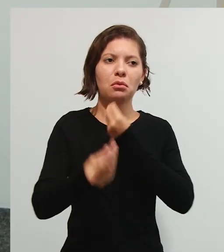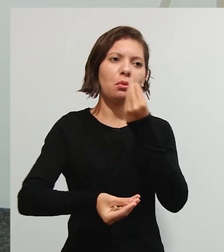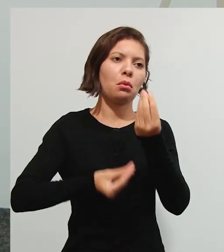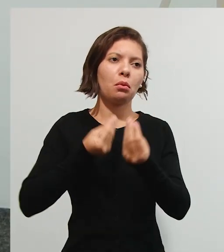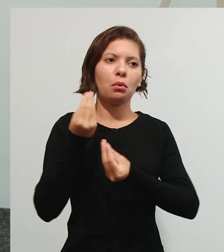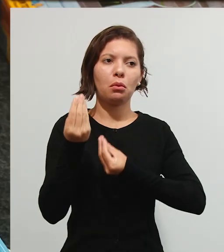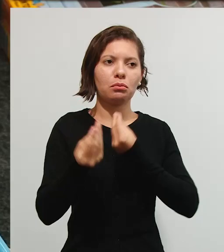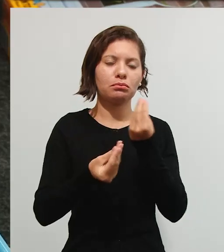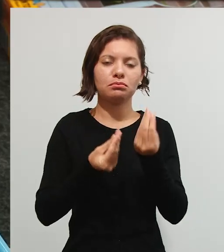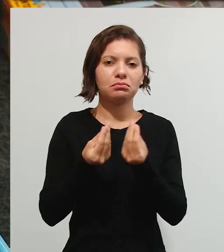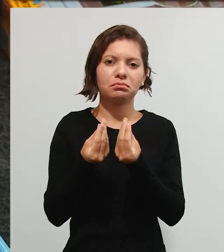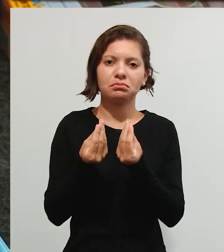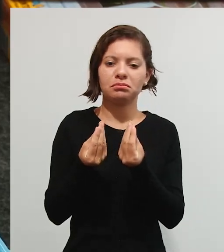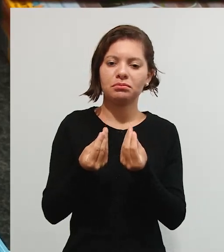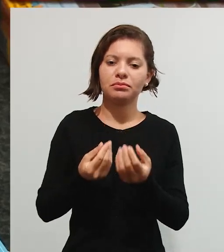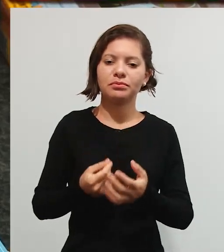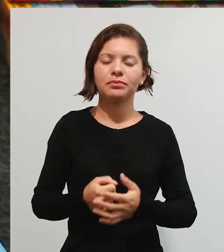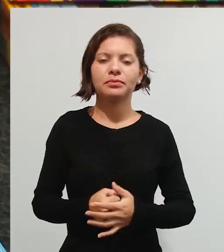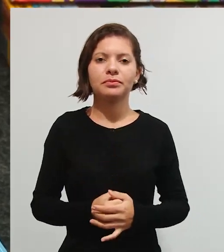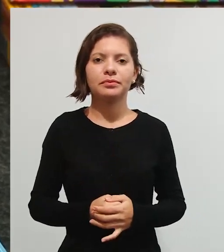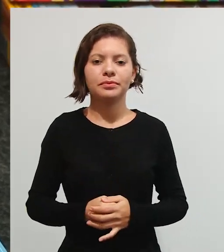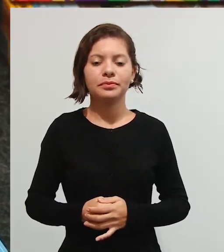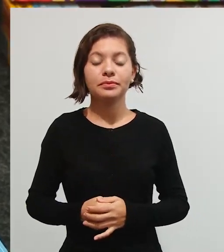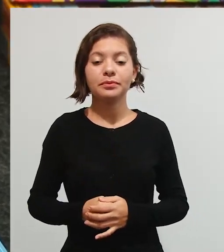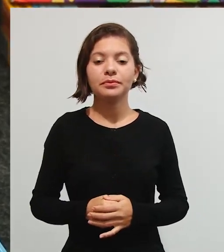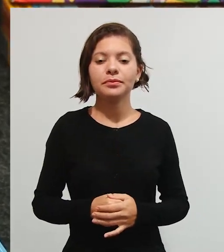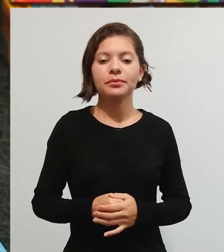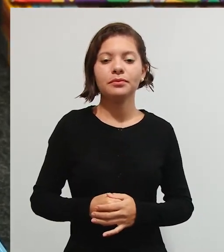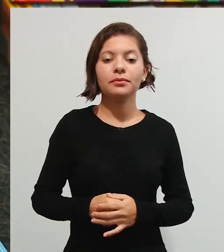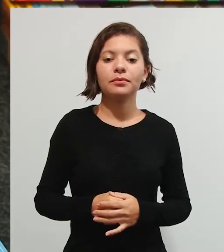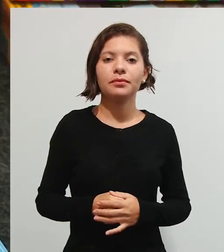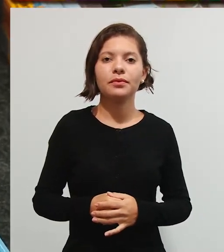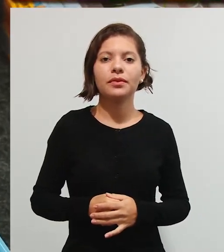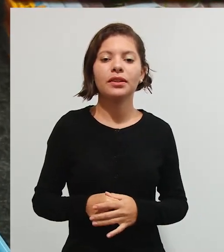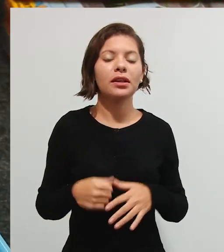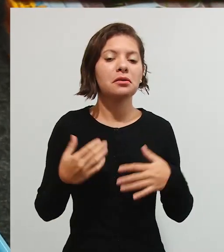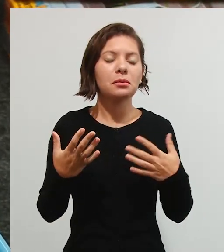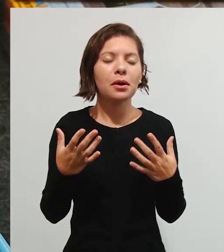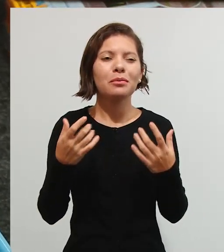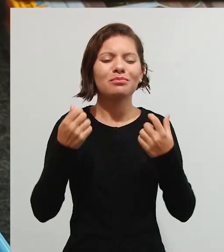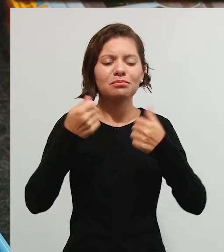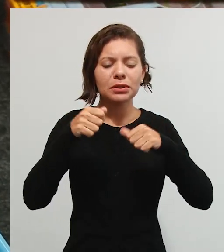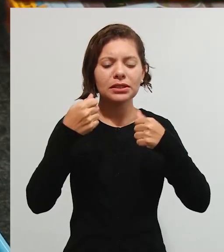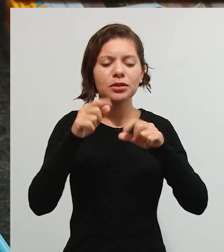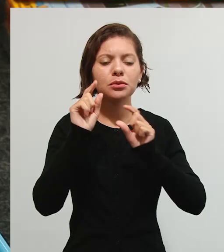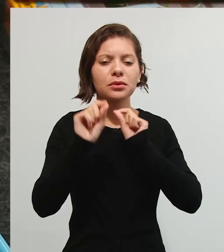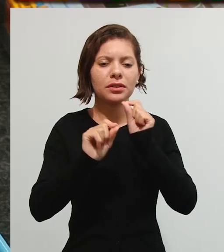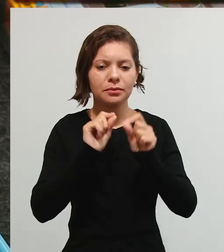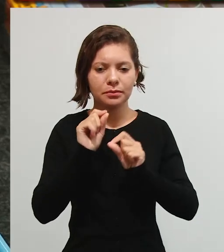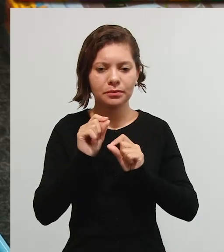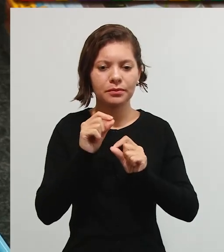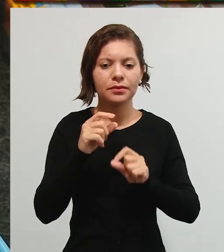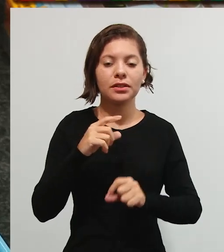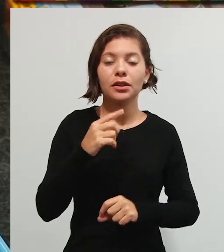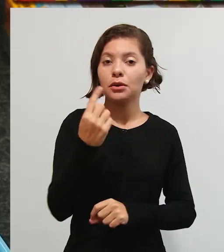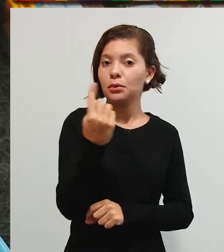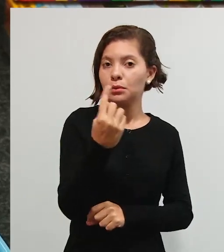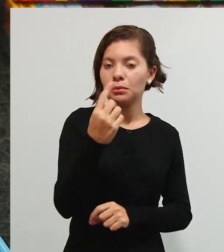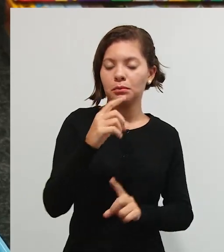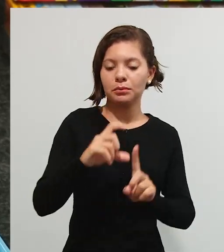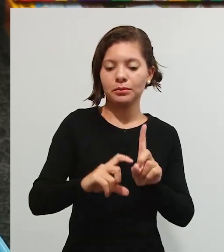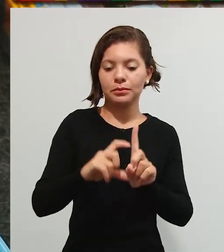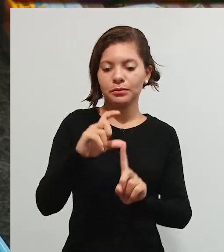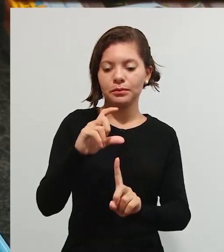das funções psicológicas e neurológicas, né, das funções superiores. Então, ela precisa compreender que eu tenho uma